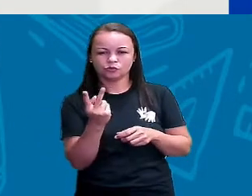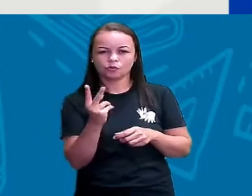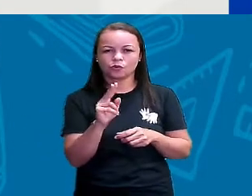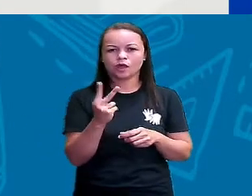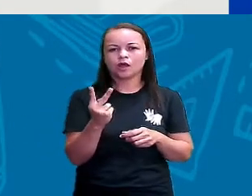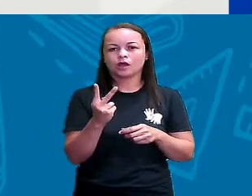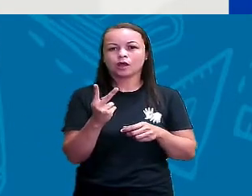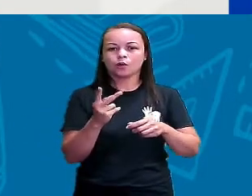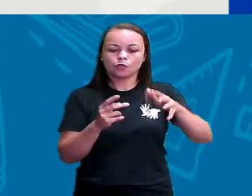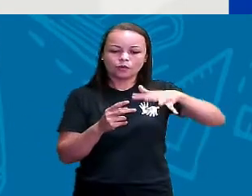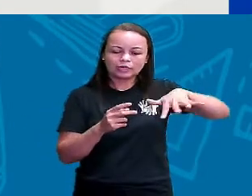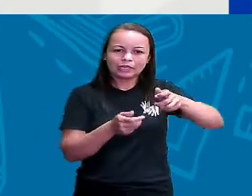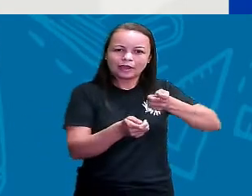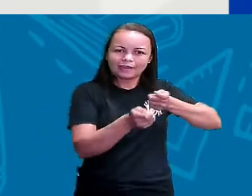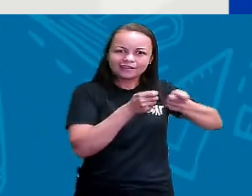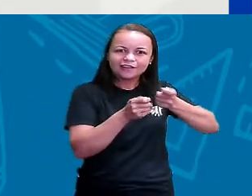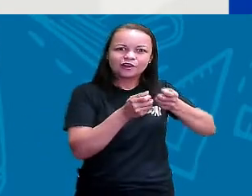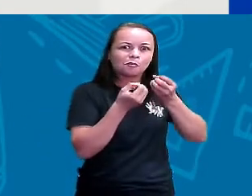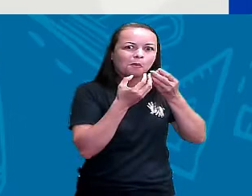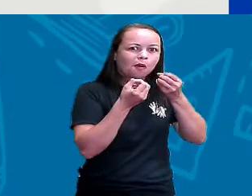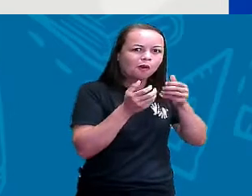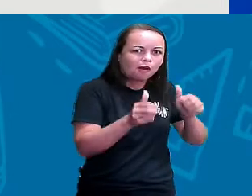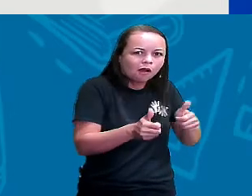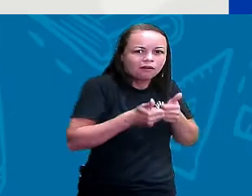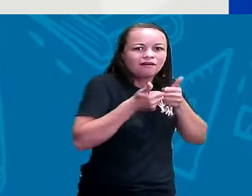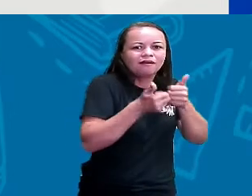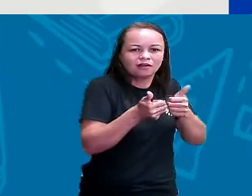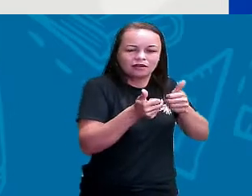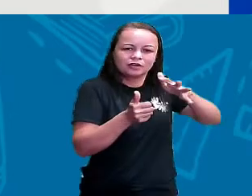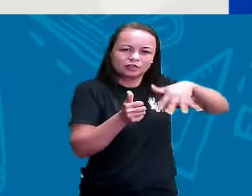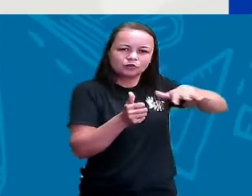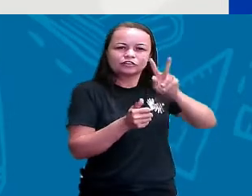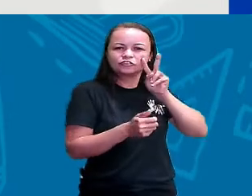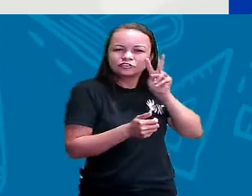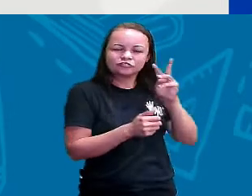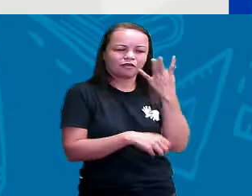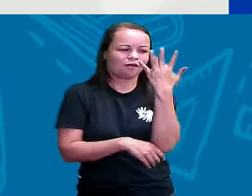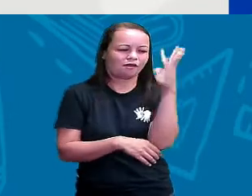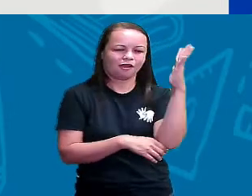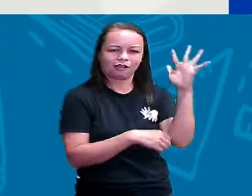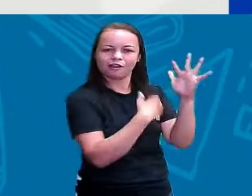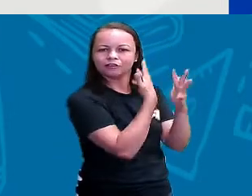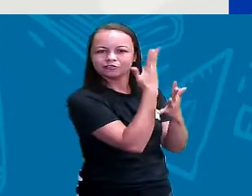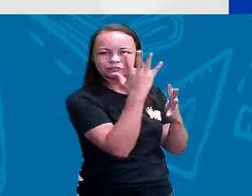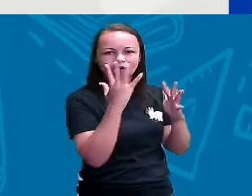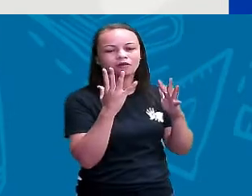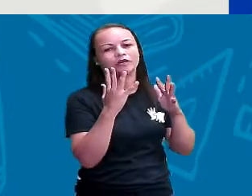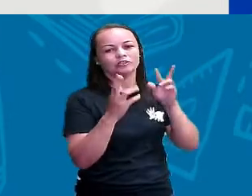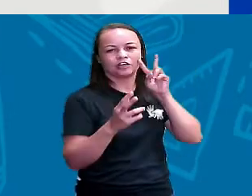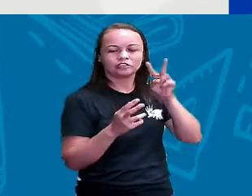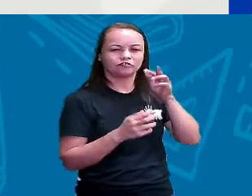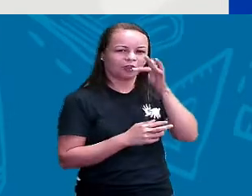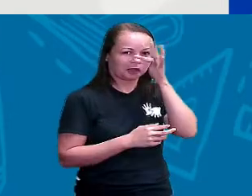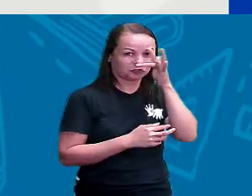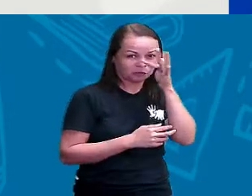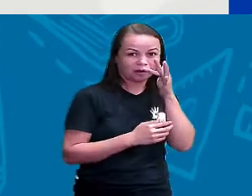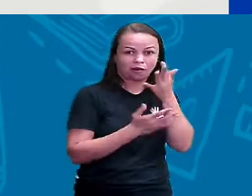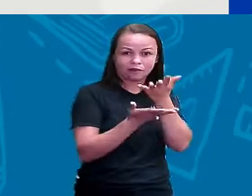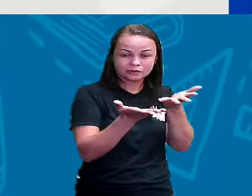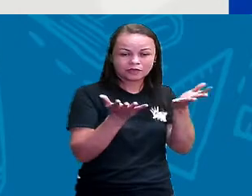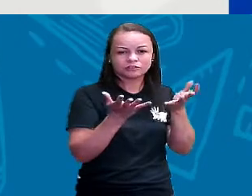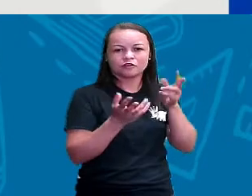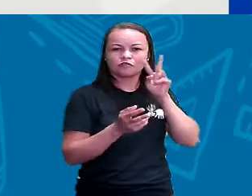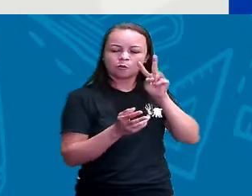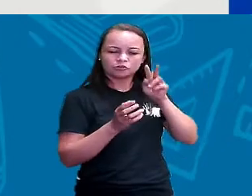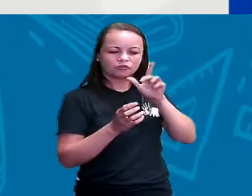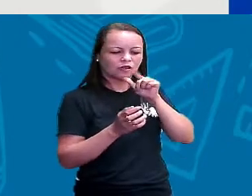o ambiente está em equilíbrio, onde nós vamos ver ali a floresta, nós vamos ver as plantas, né, no caso, nós vamos ver o